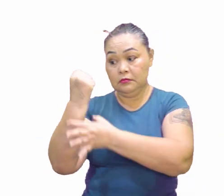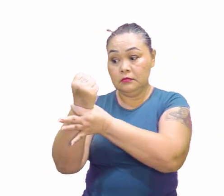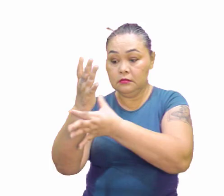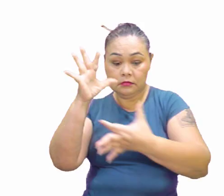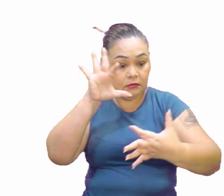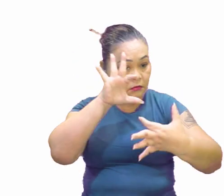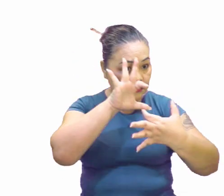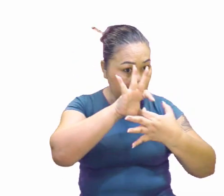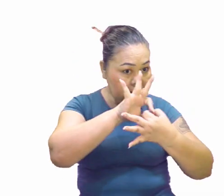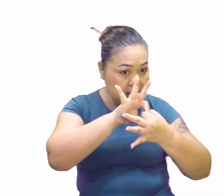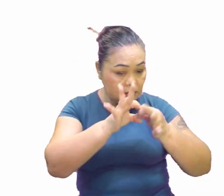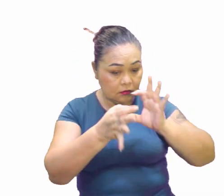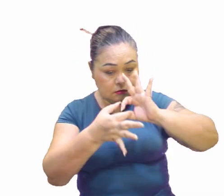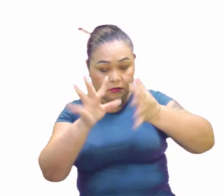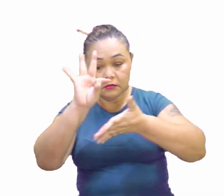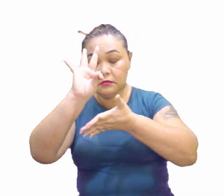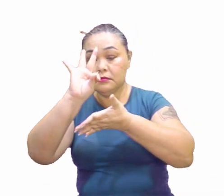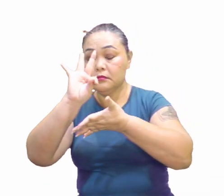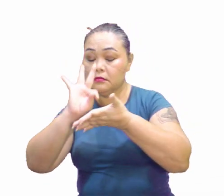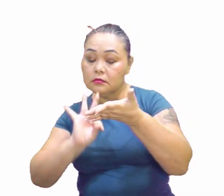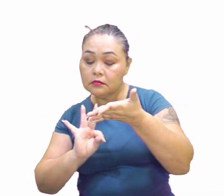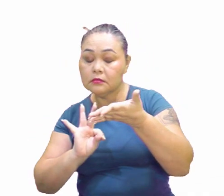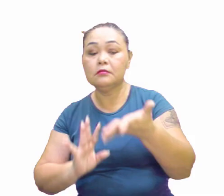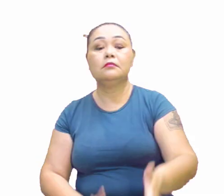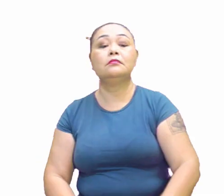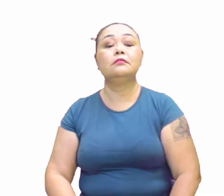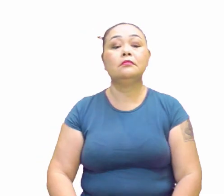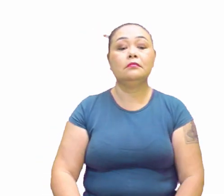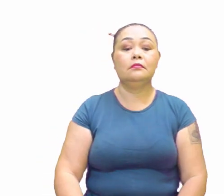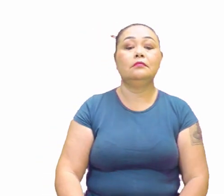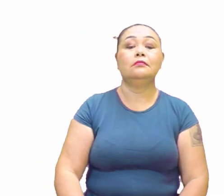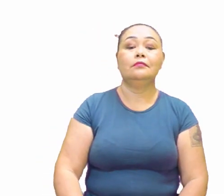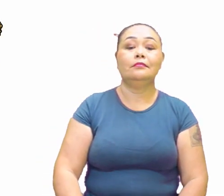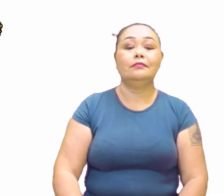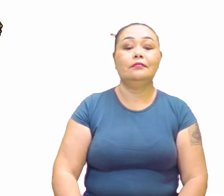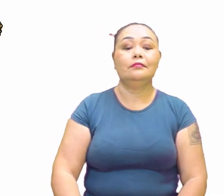a coerência e a coesão textuais.